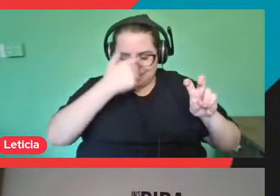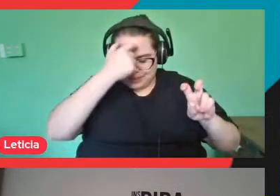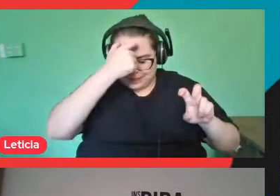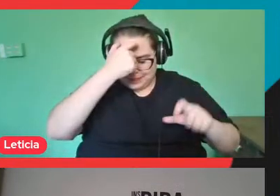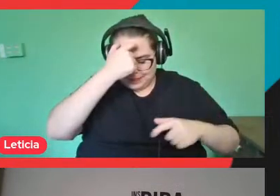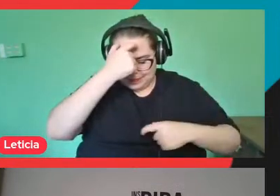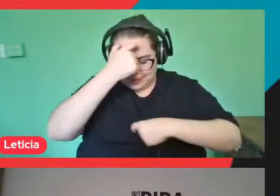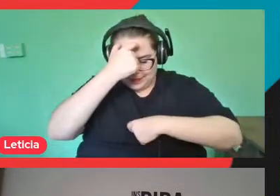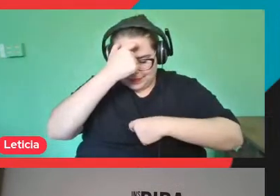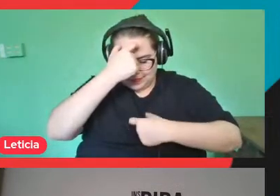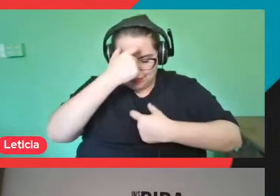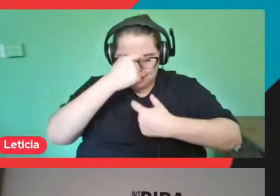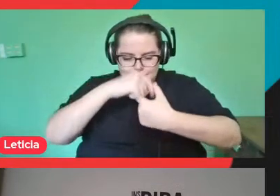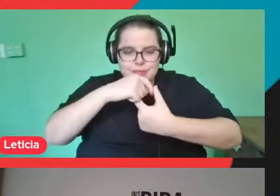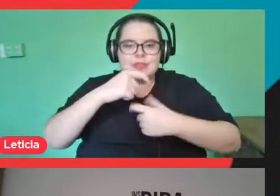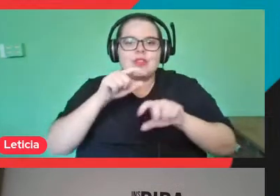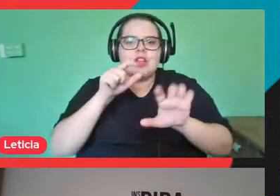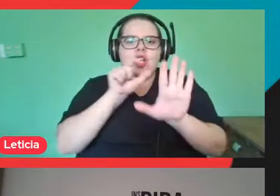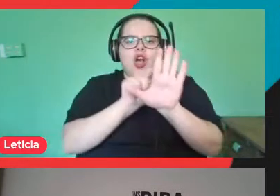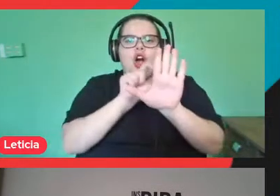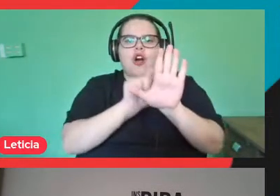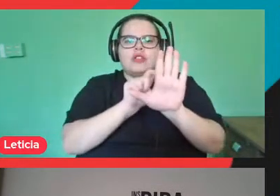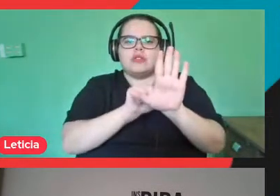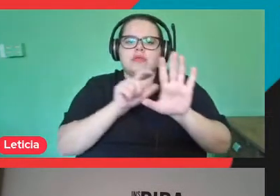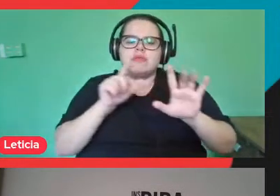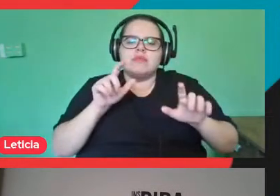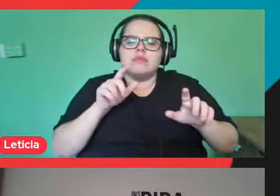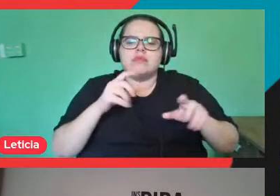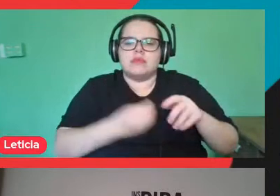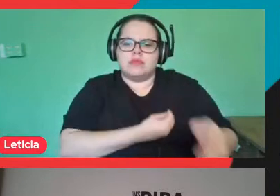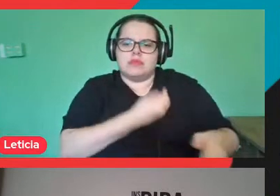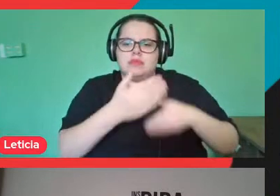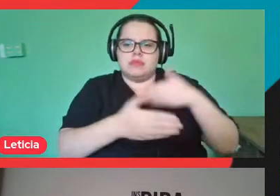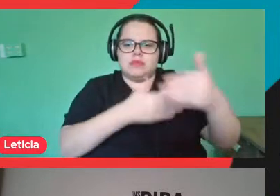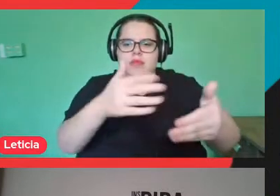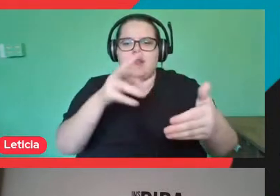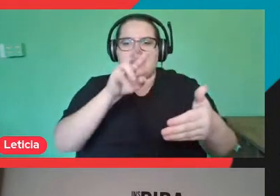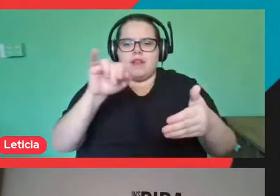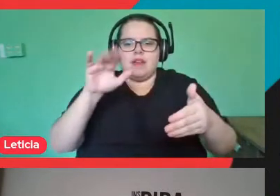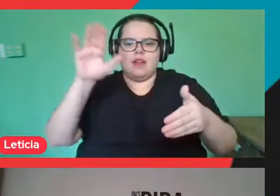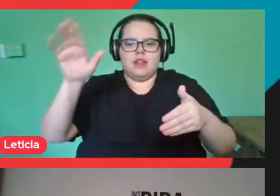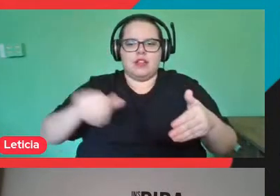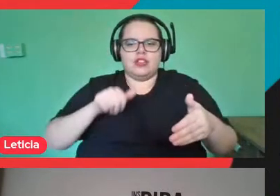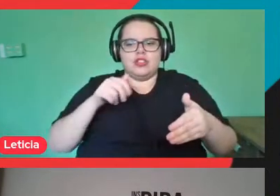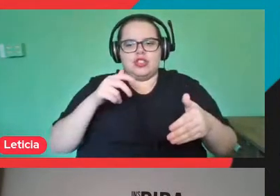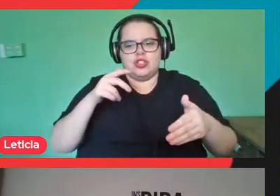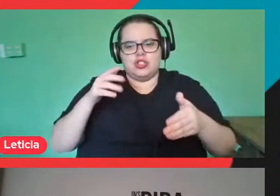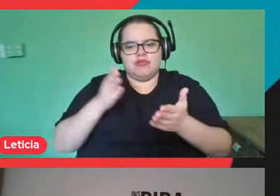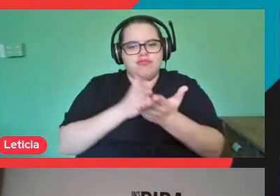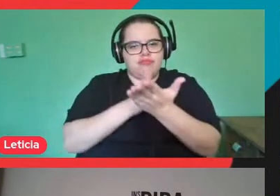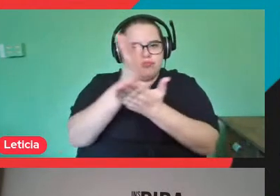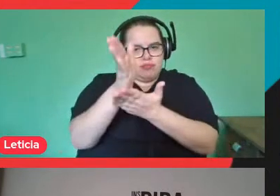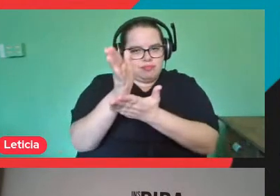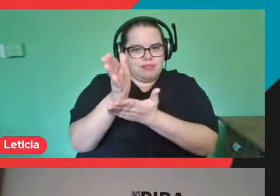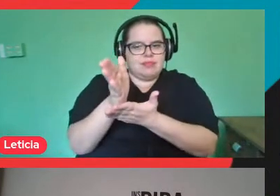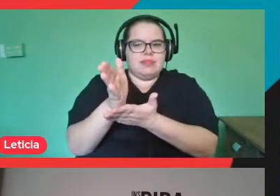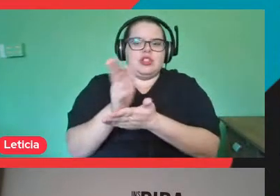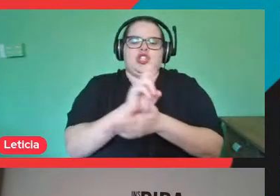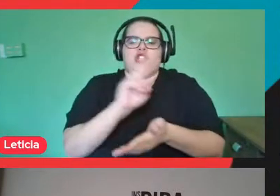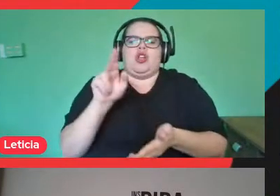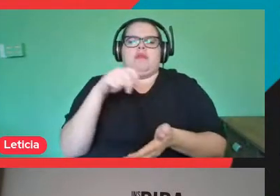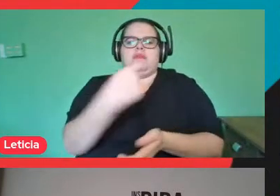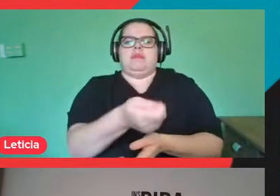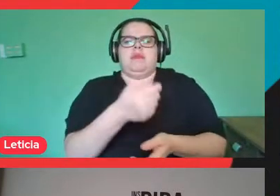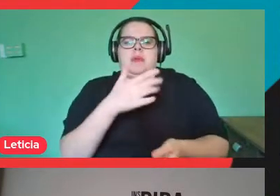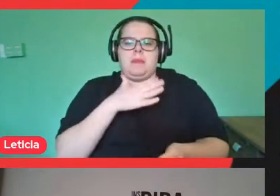o inconsciente irá dirigir sua vida e você vai chamá-lo de destino. Para mim, o